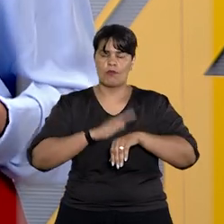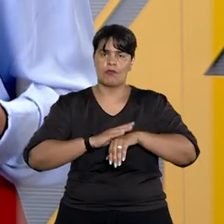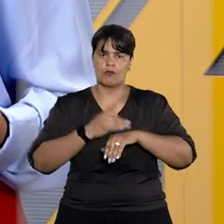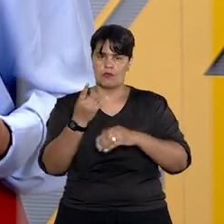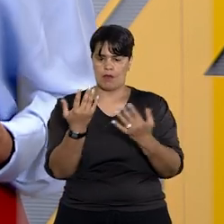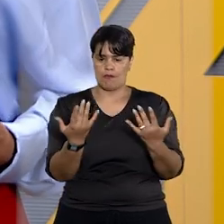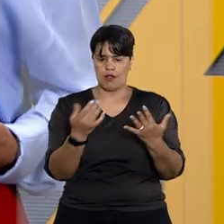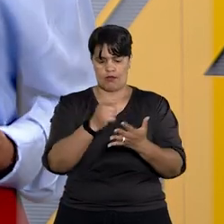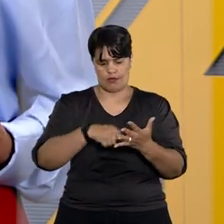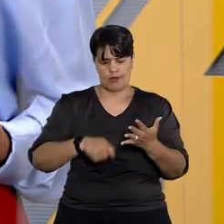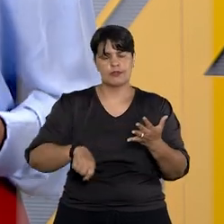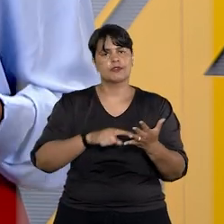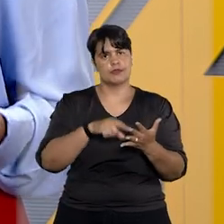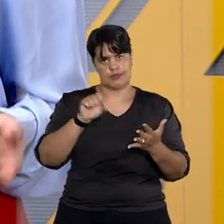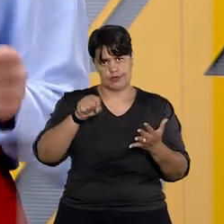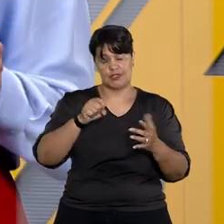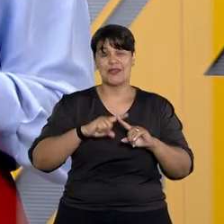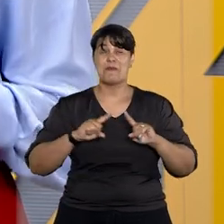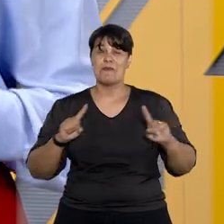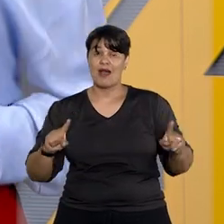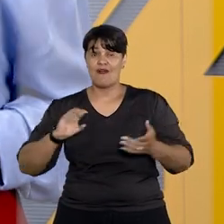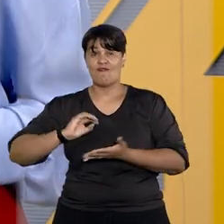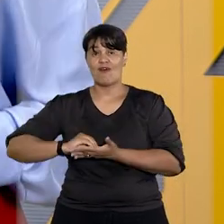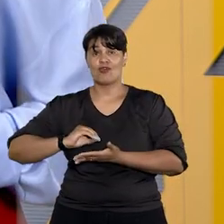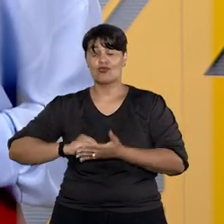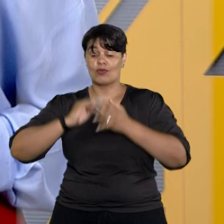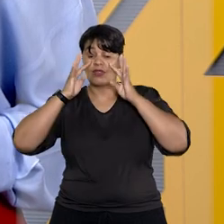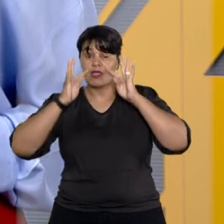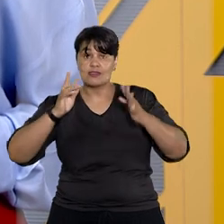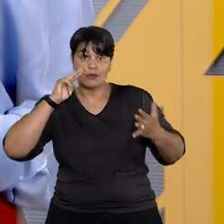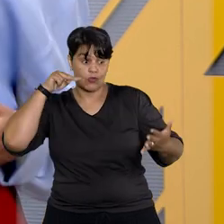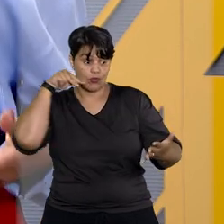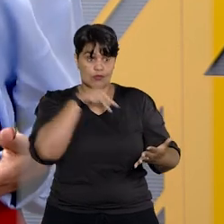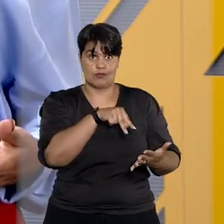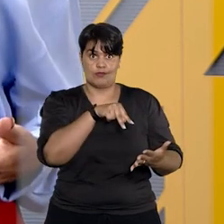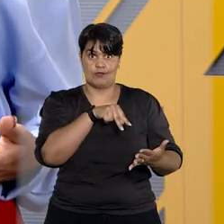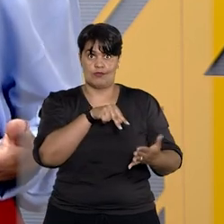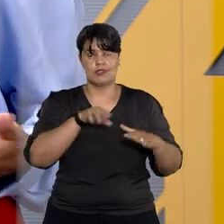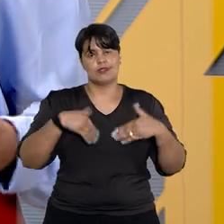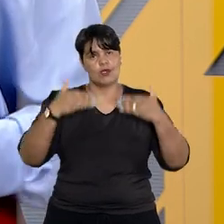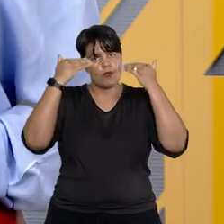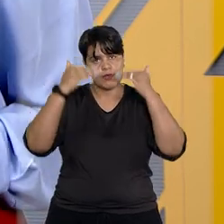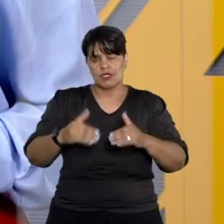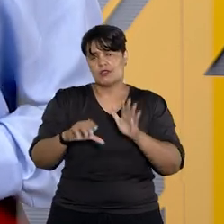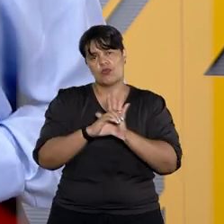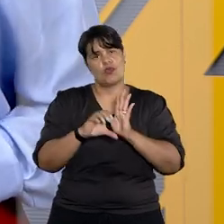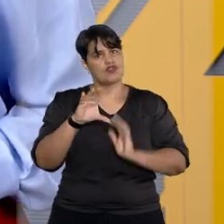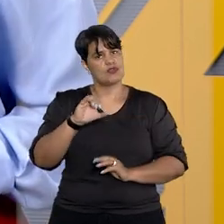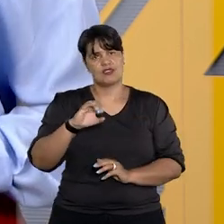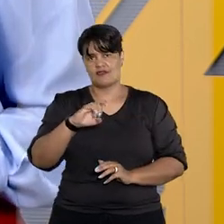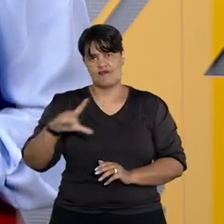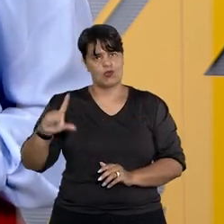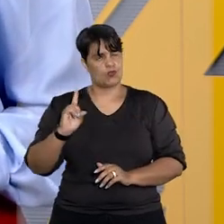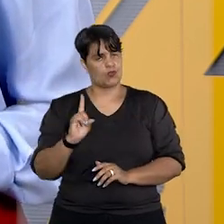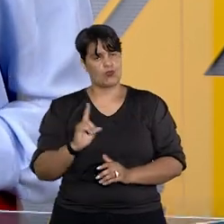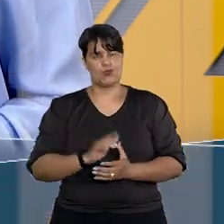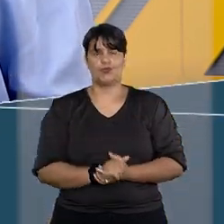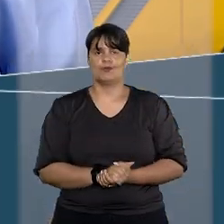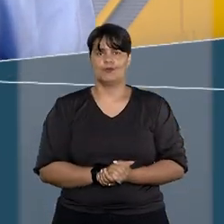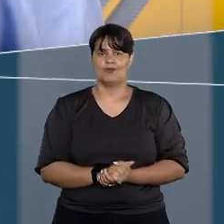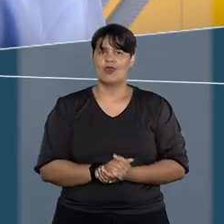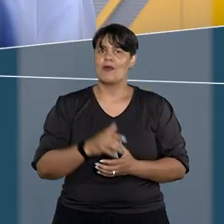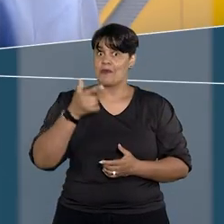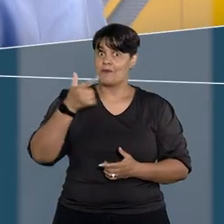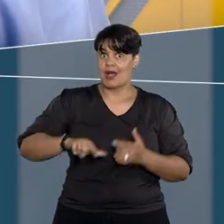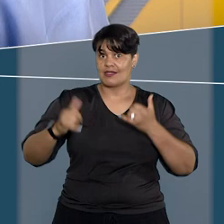pela autora da herança, sem a leitura perante testemunhas, desobedecendo o que prevê o Código Civil.